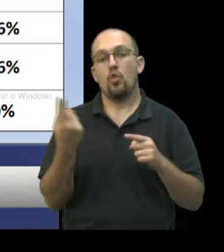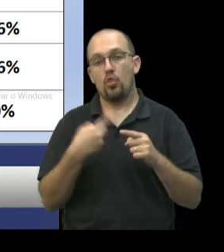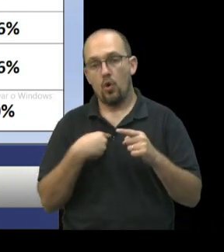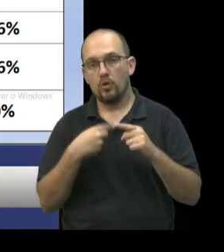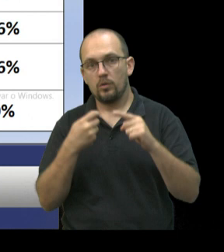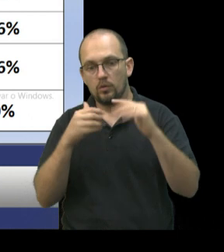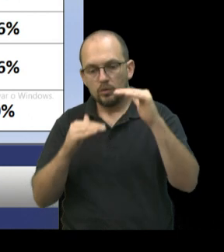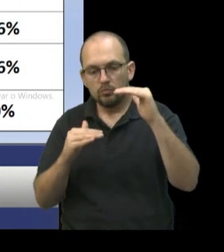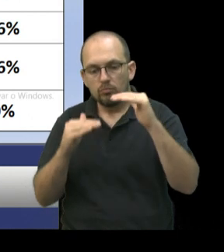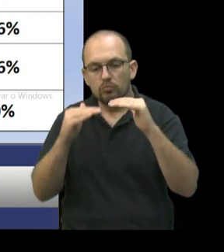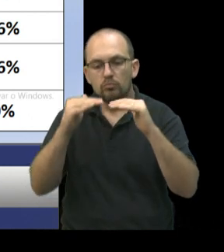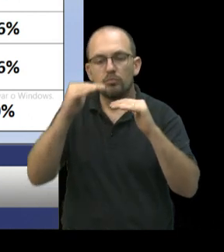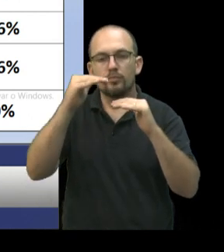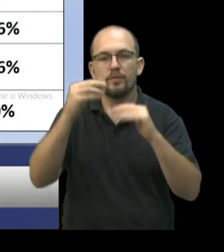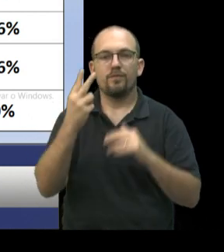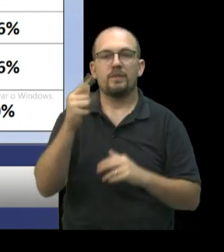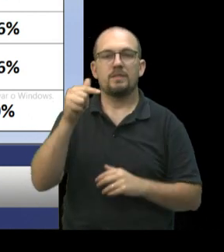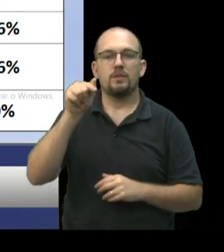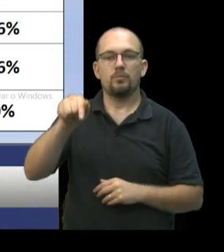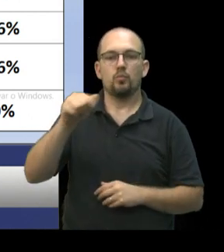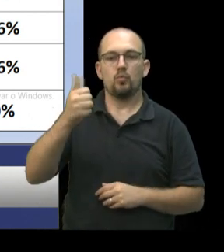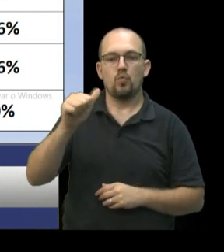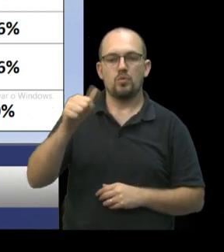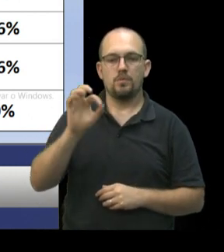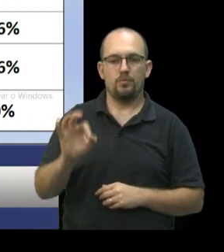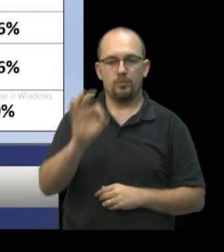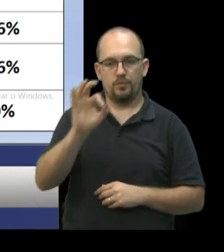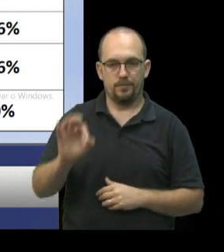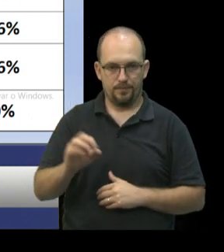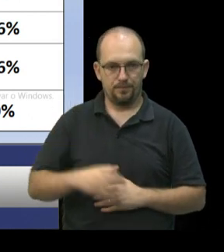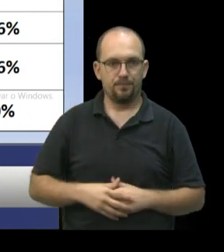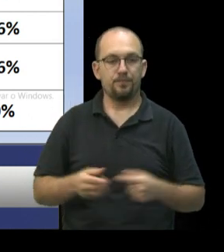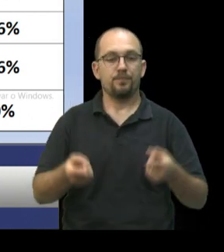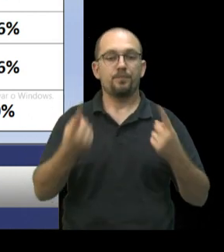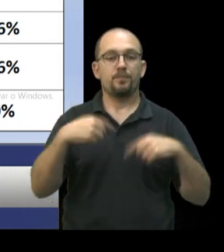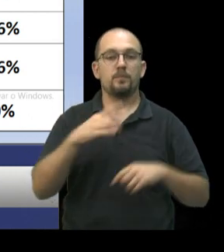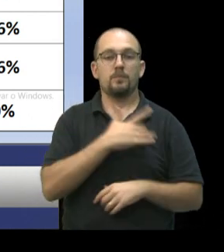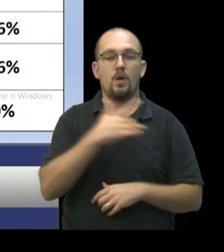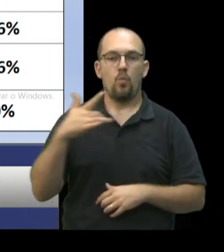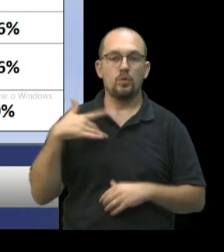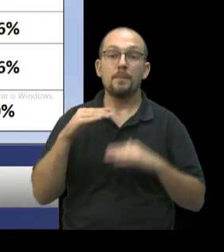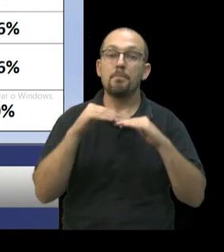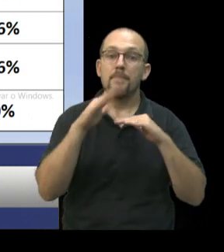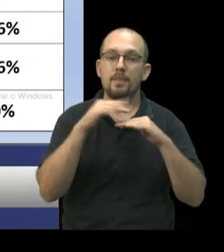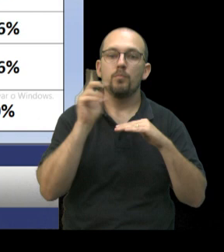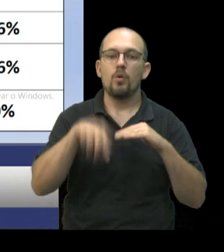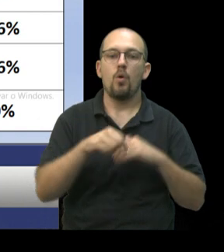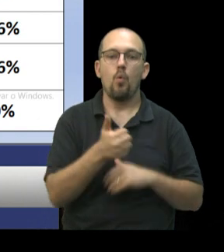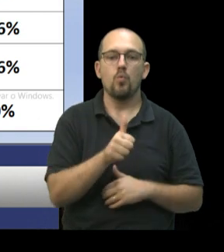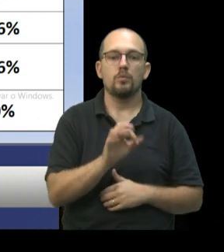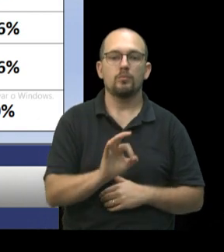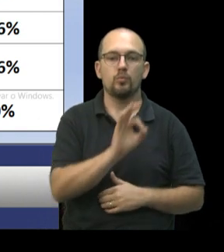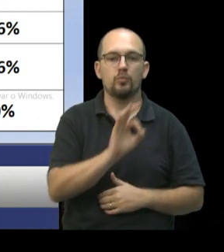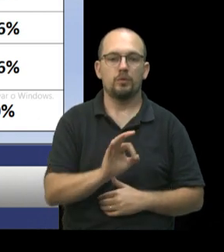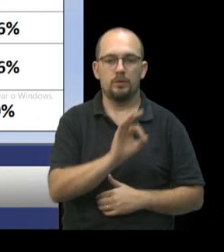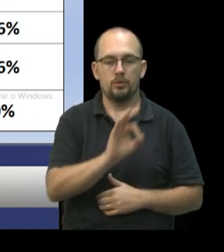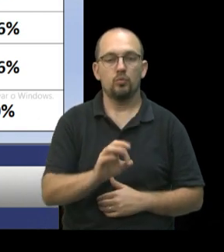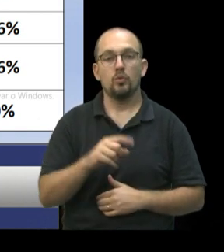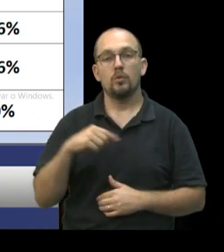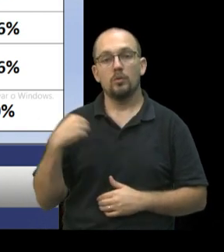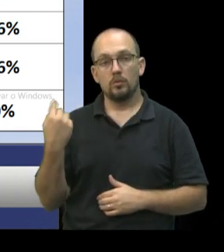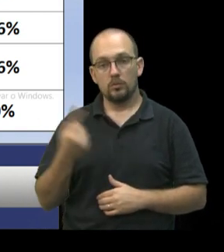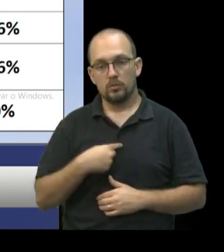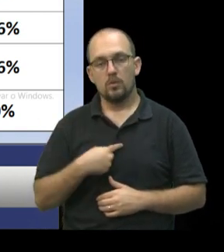atingir 27,11%. A aplicação da saúde, o mínimo constitucional é 11%, a